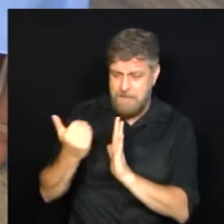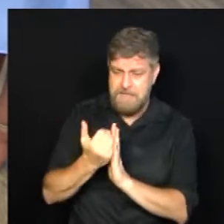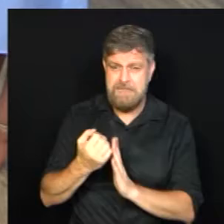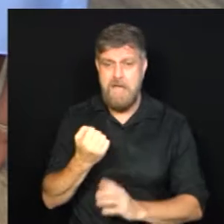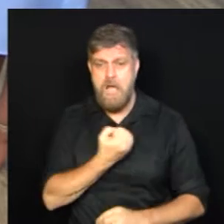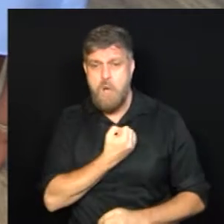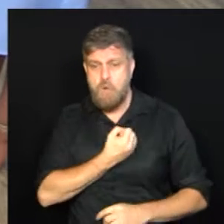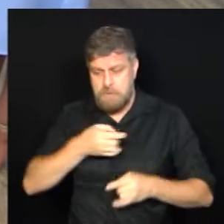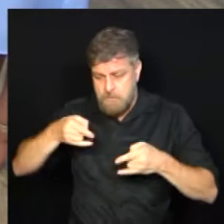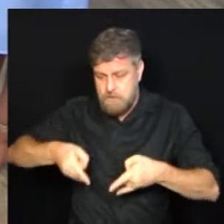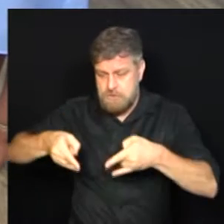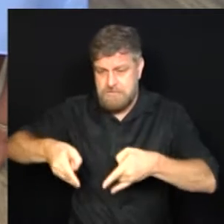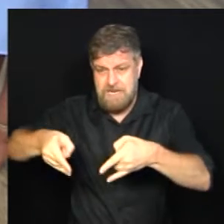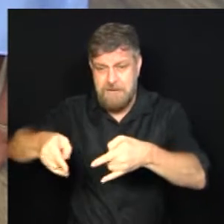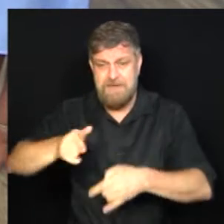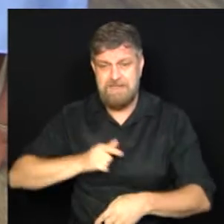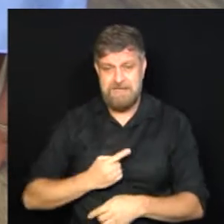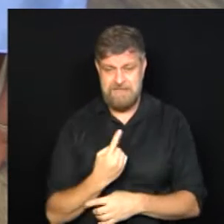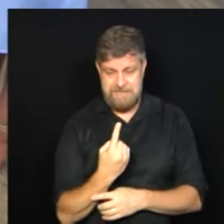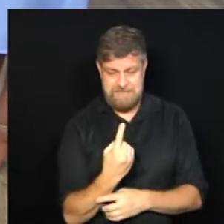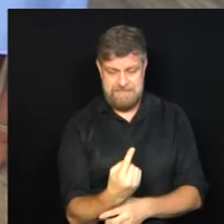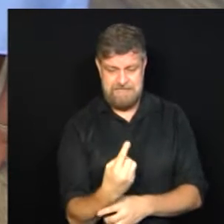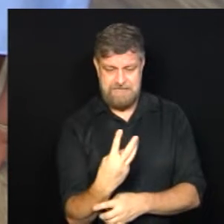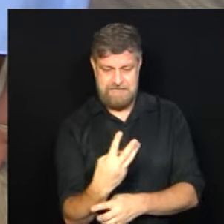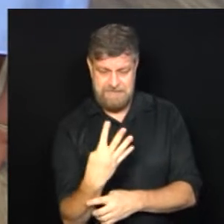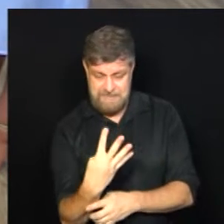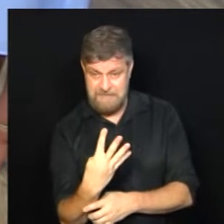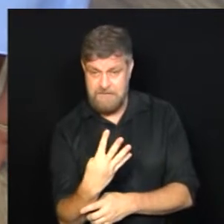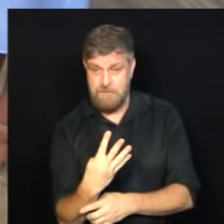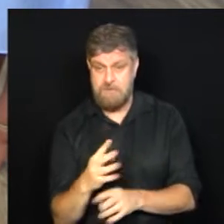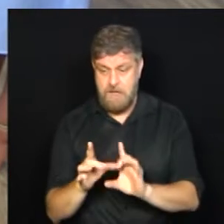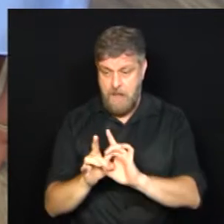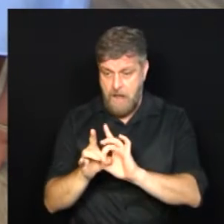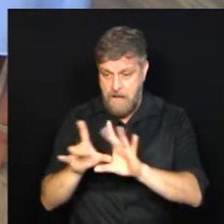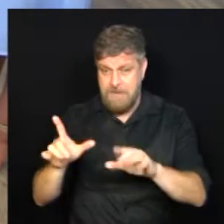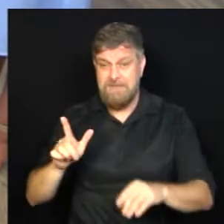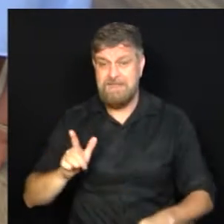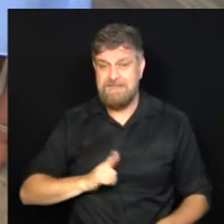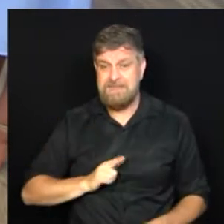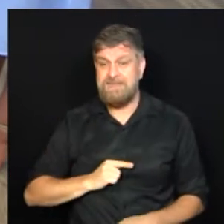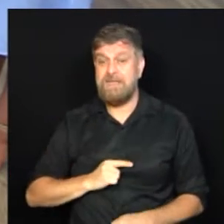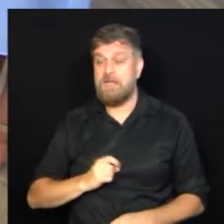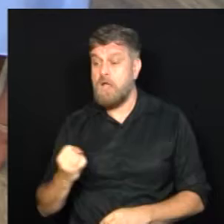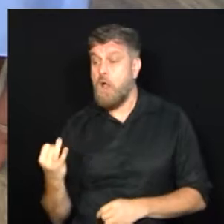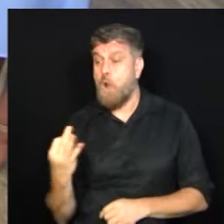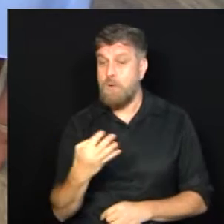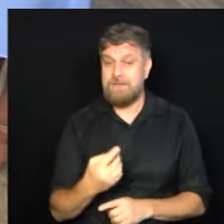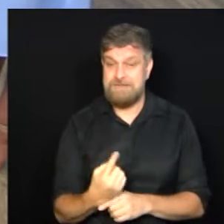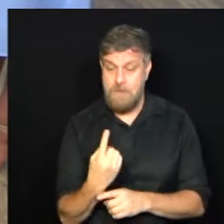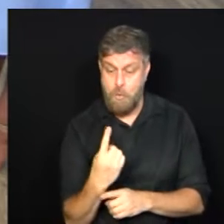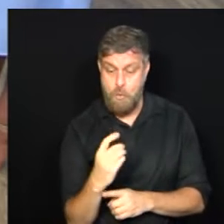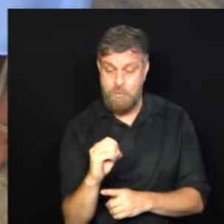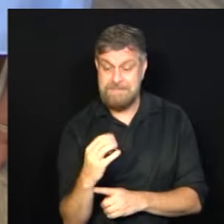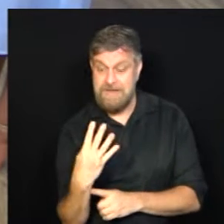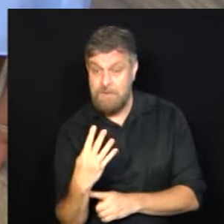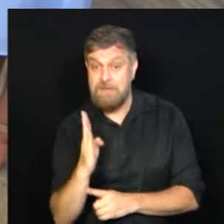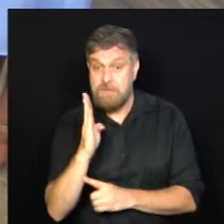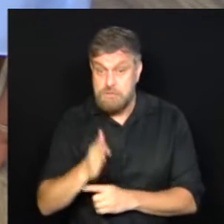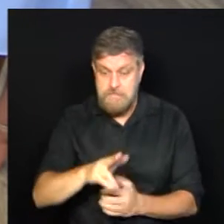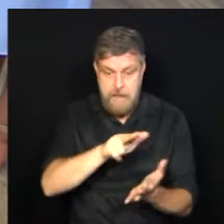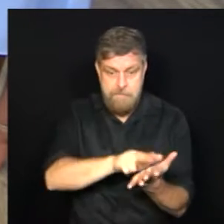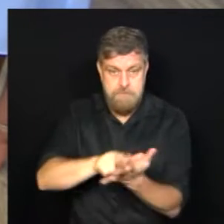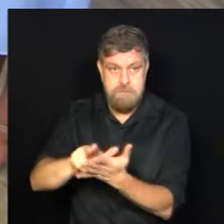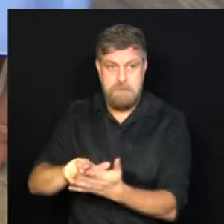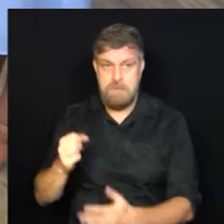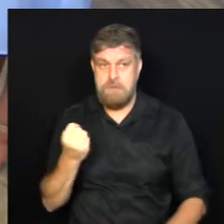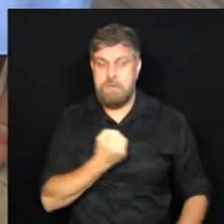de leitos, nós temos 134 disponíveis, dos quais 104 ocupados. São